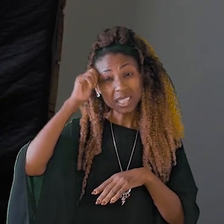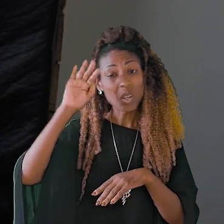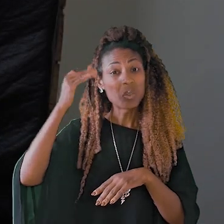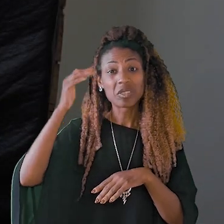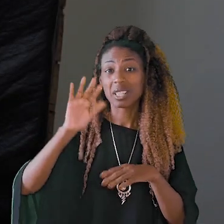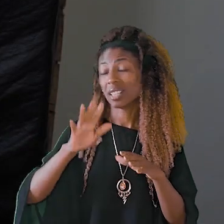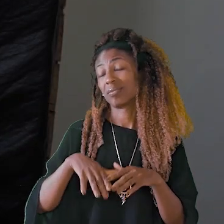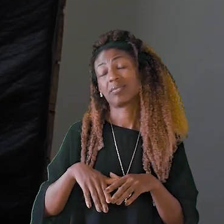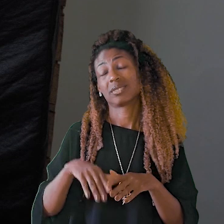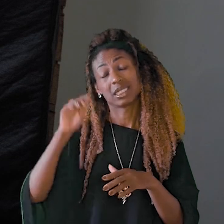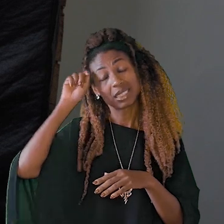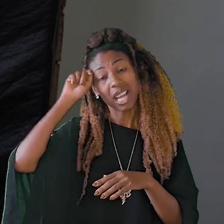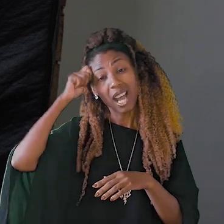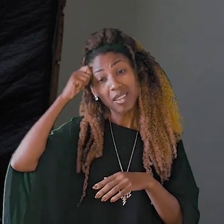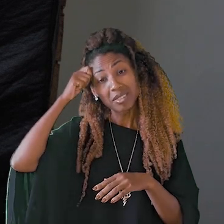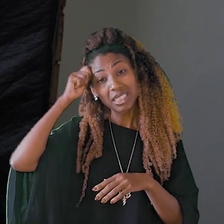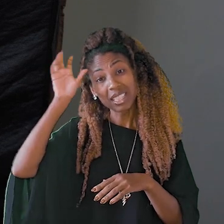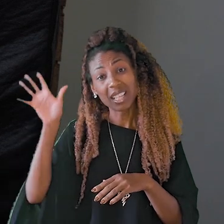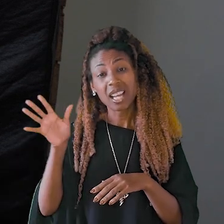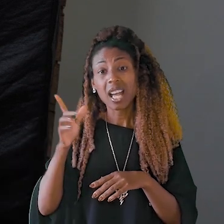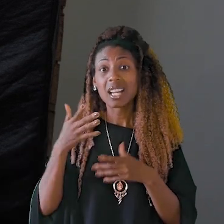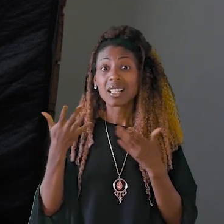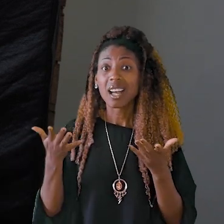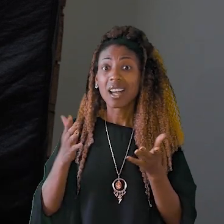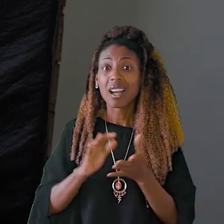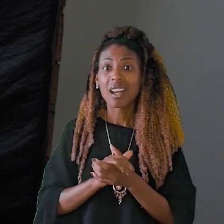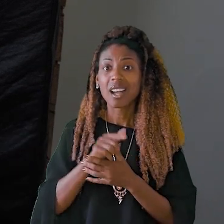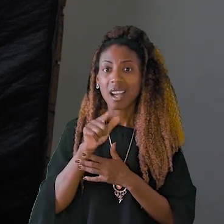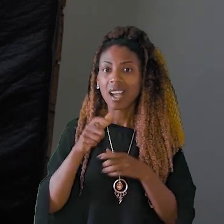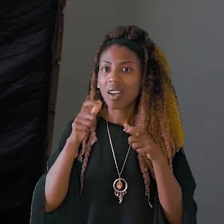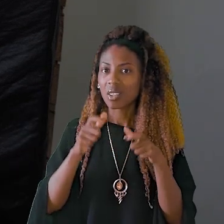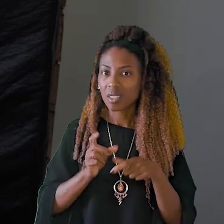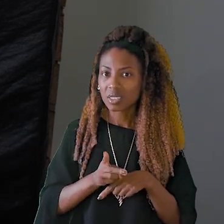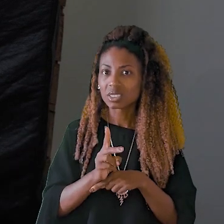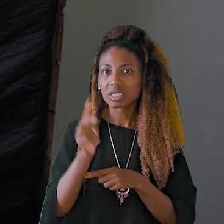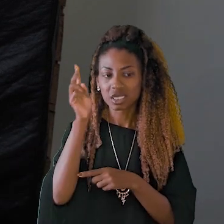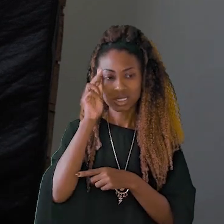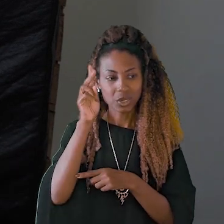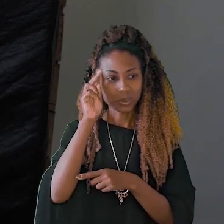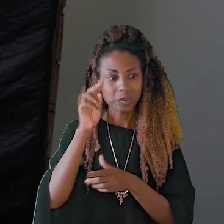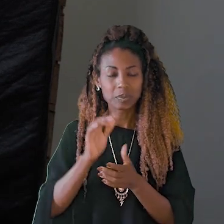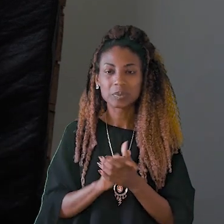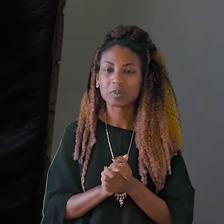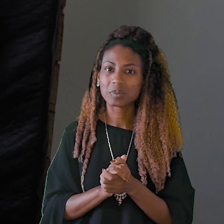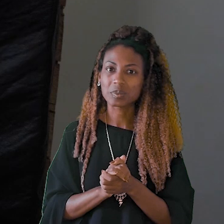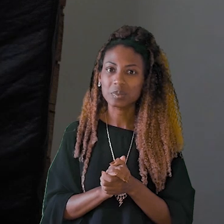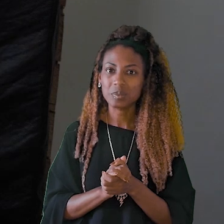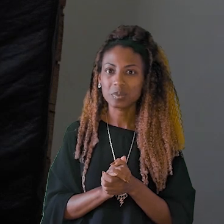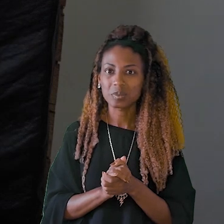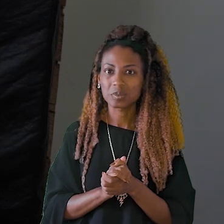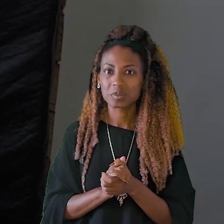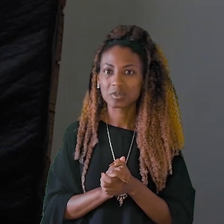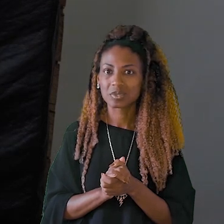pessoa muito que pensa nas coisas, sabe? Então é um lugar que vai ficar pra história e uma coisa que